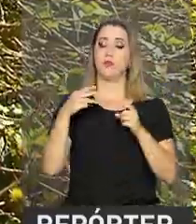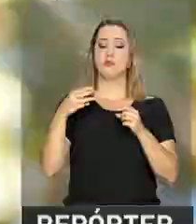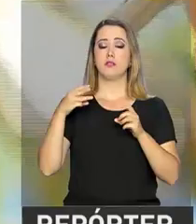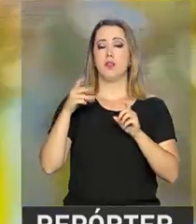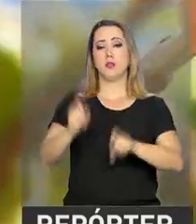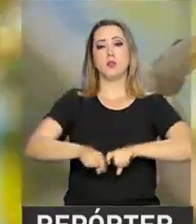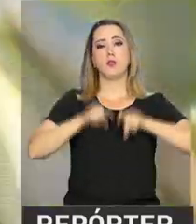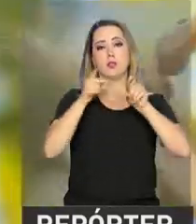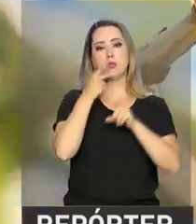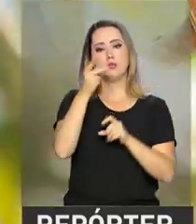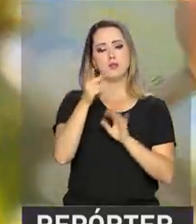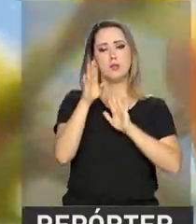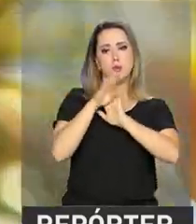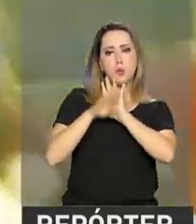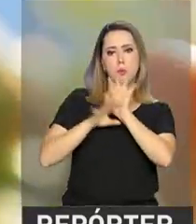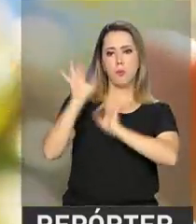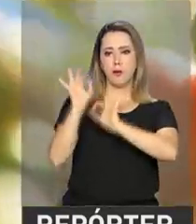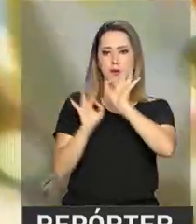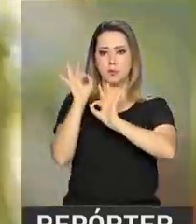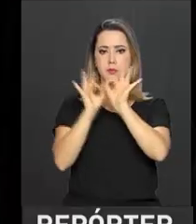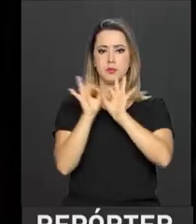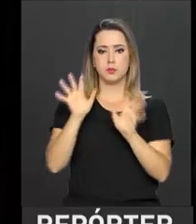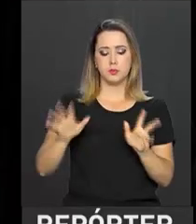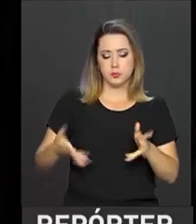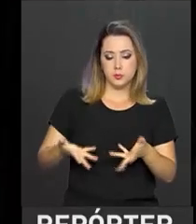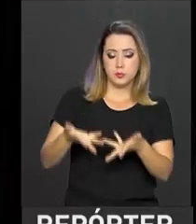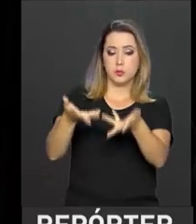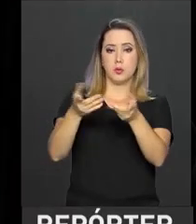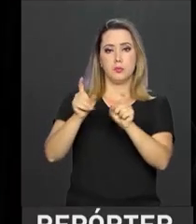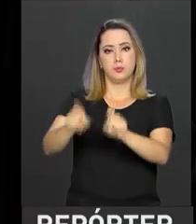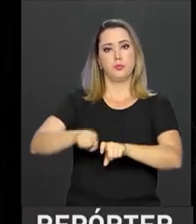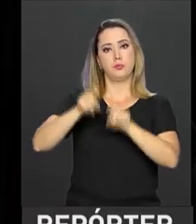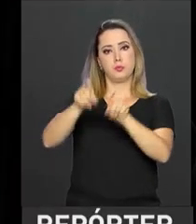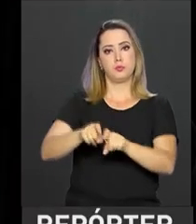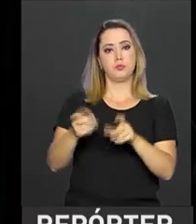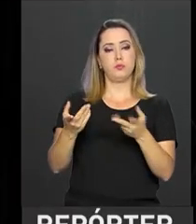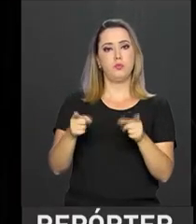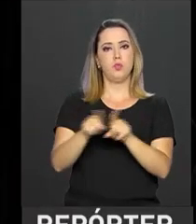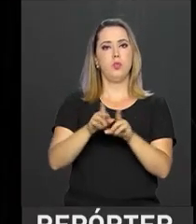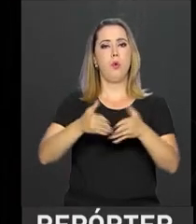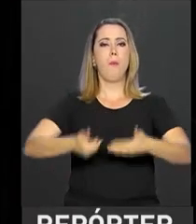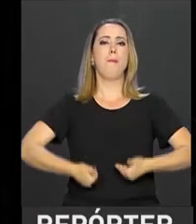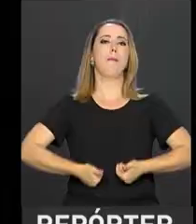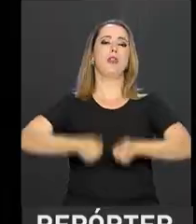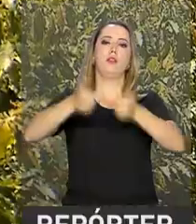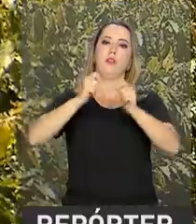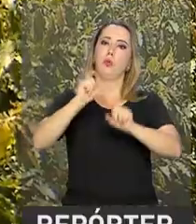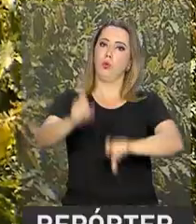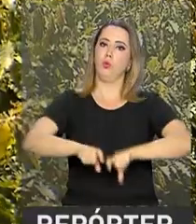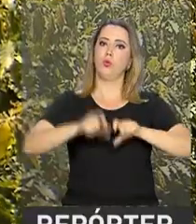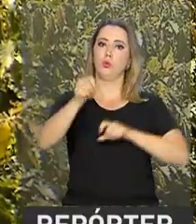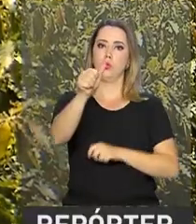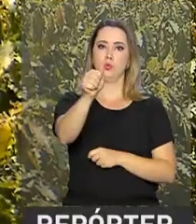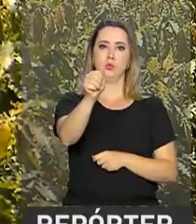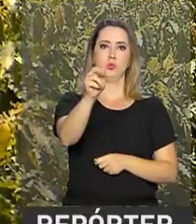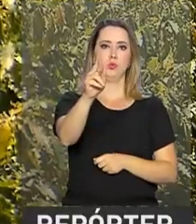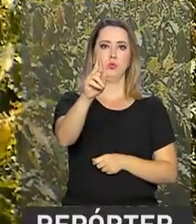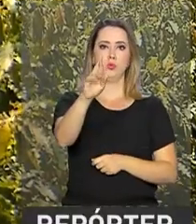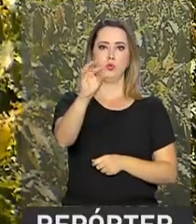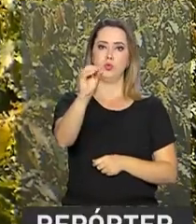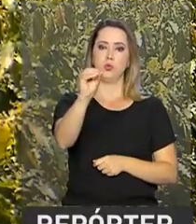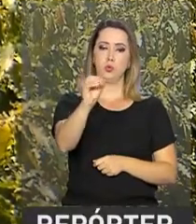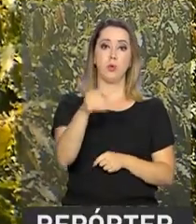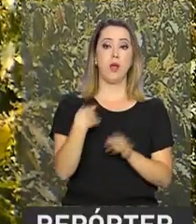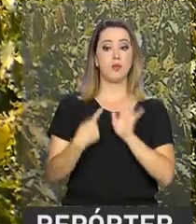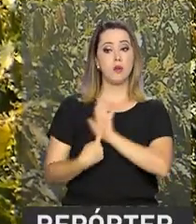em um plano para promover o agronegócio conhecido como o melhor do agro brasileiro a medida vai mostrar para o mercado